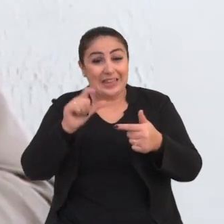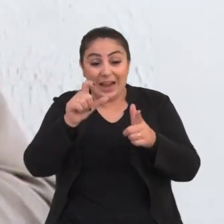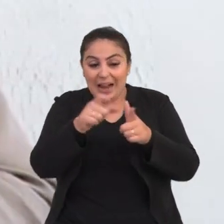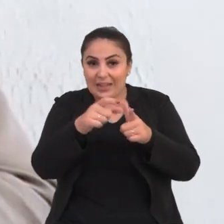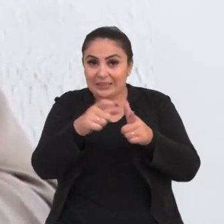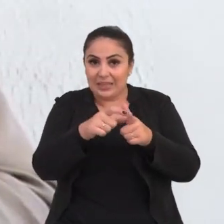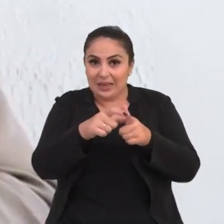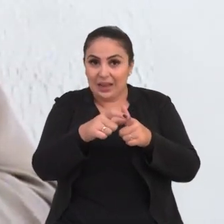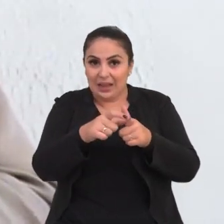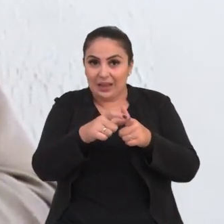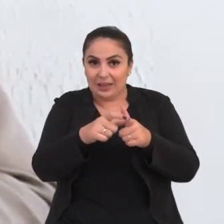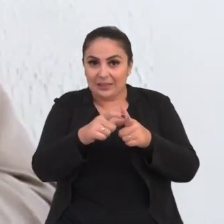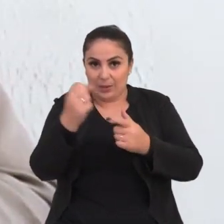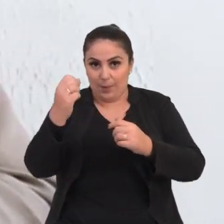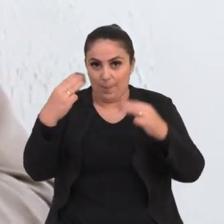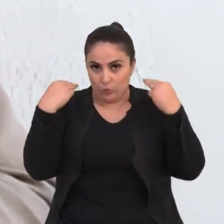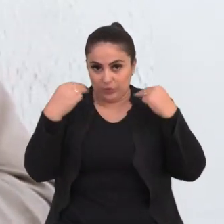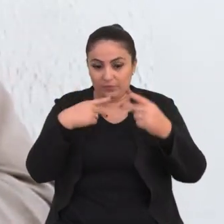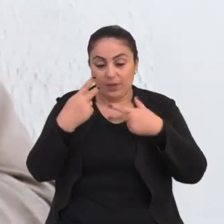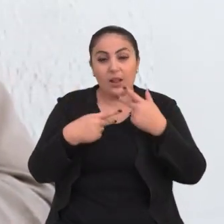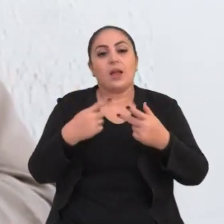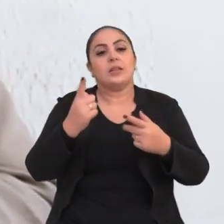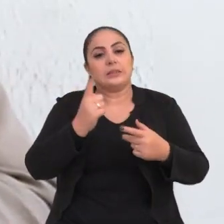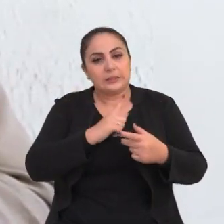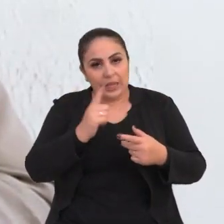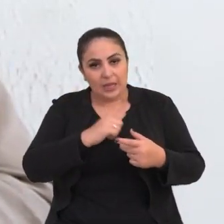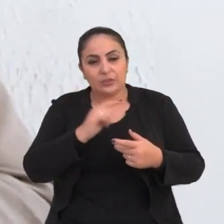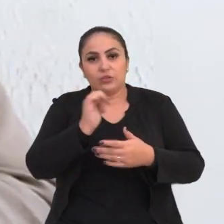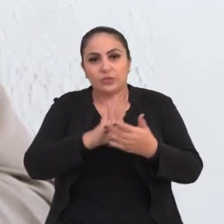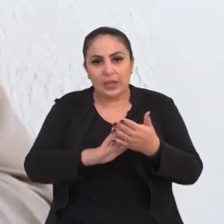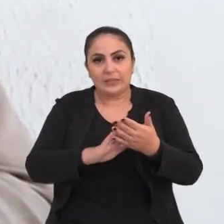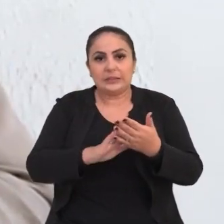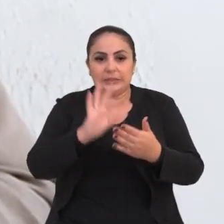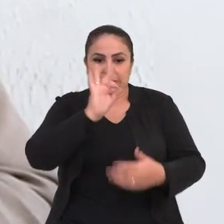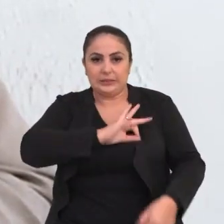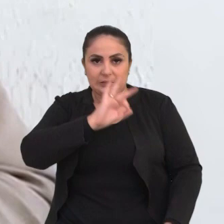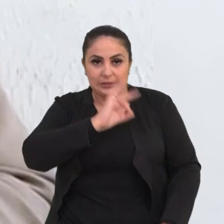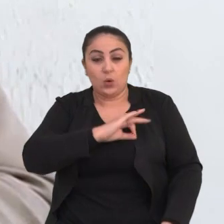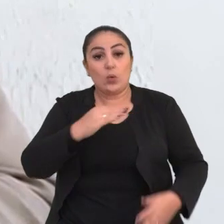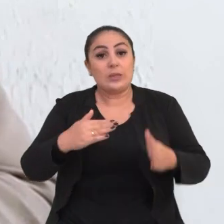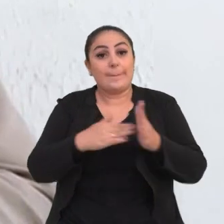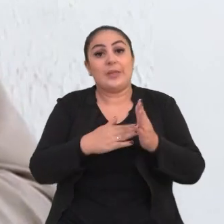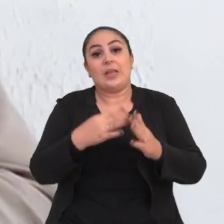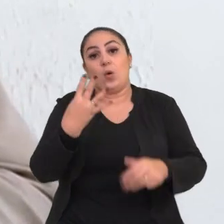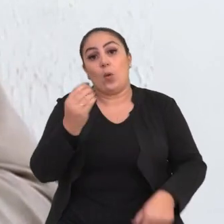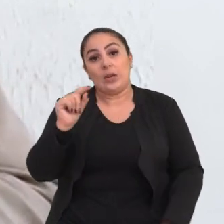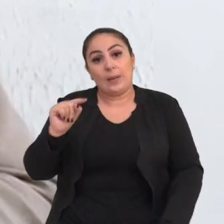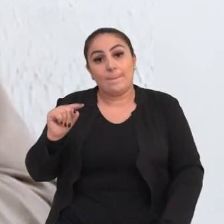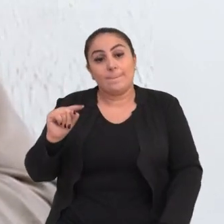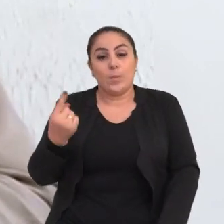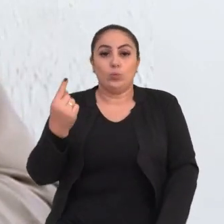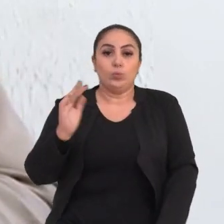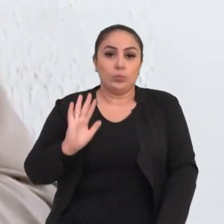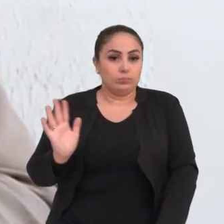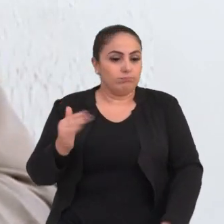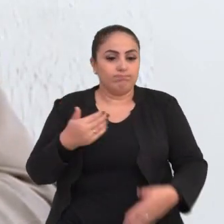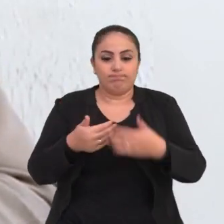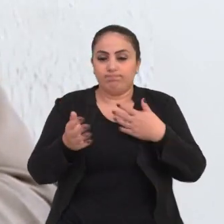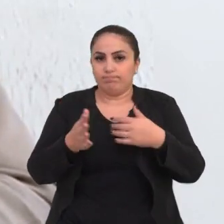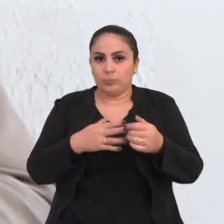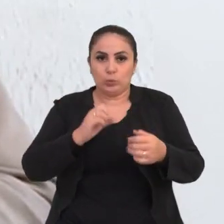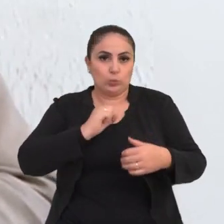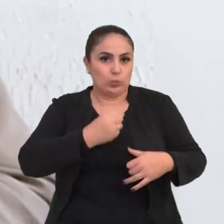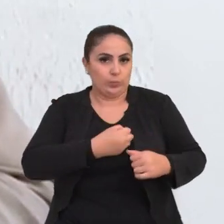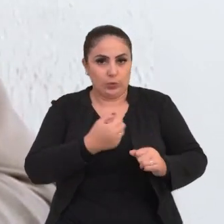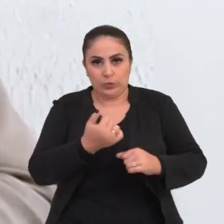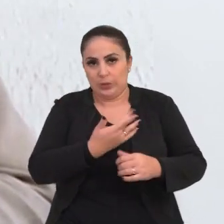na carteira de motorista escrito exercem atividade remunerada, o limite será de 40 pontos,